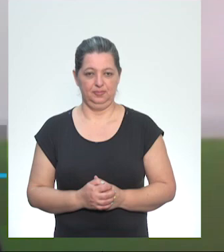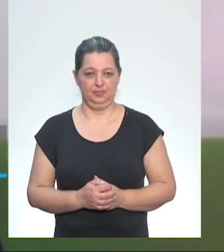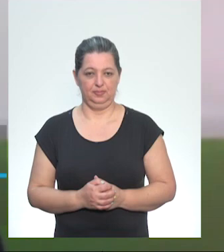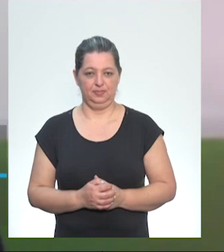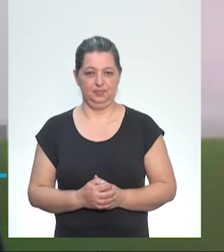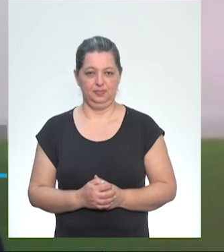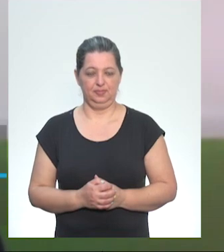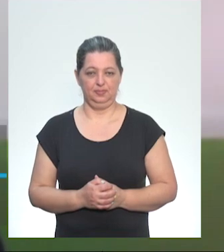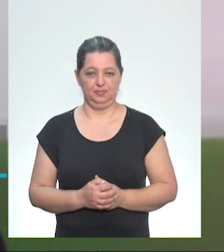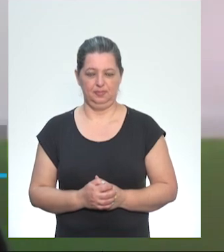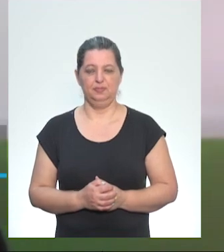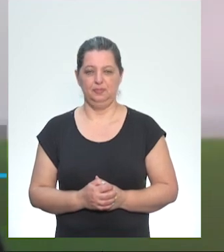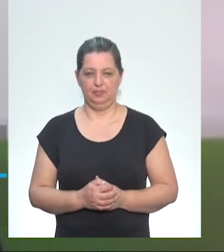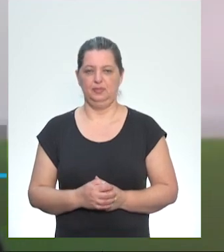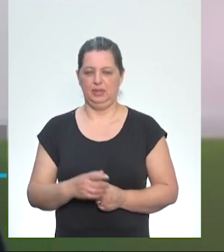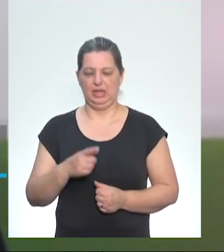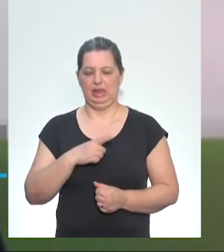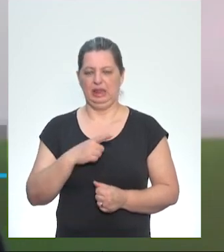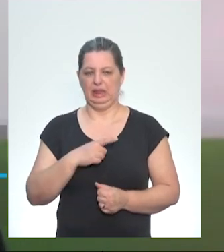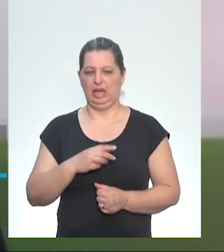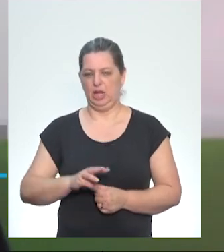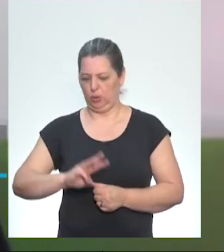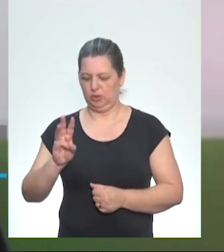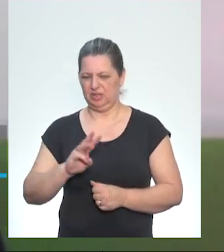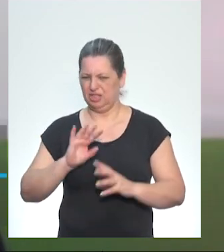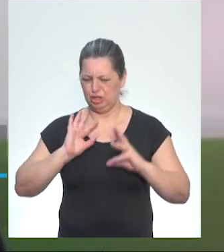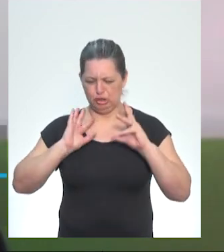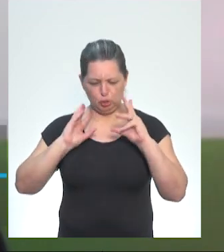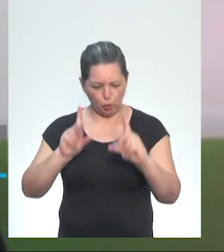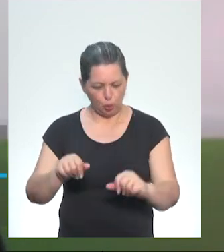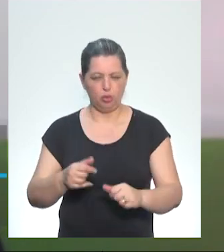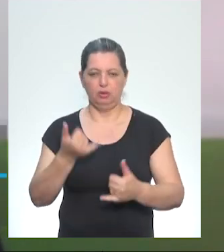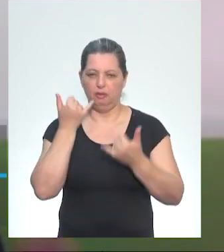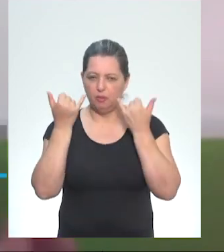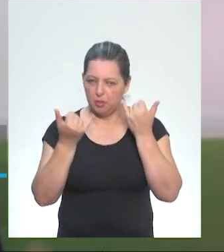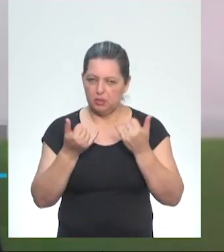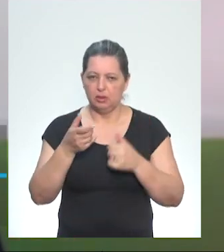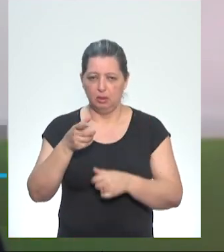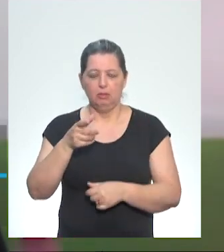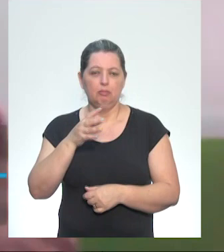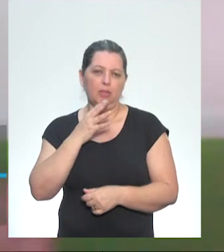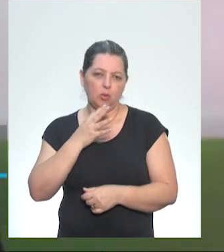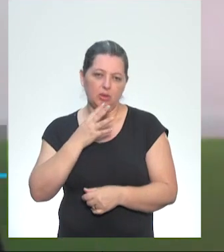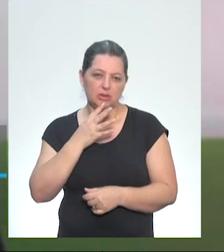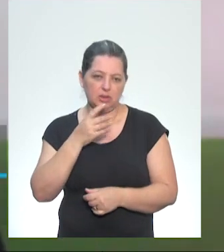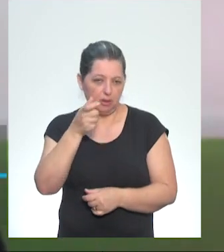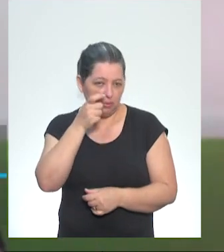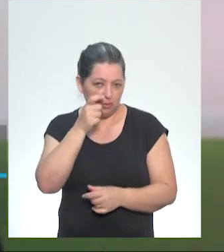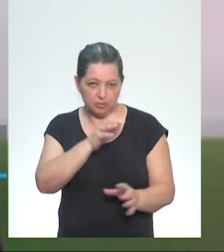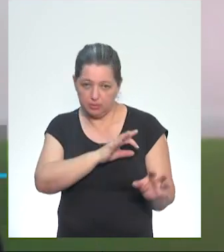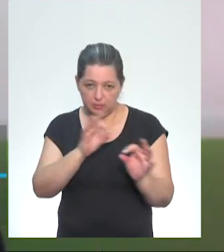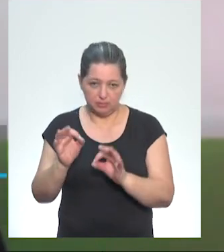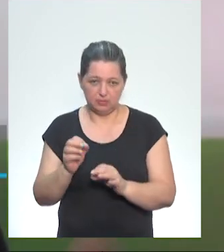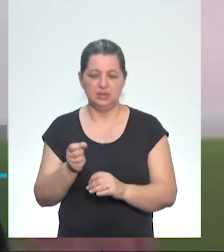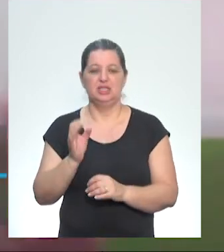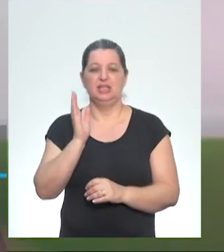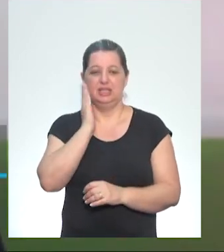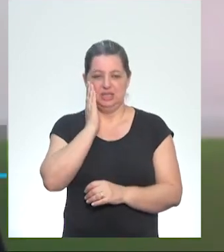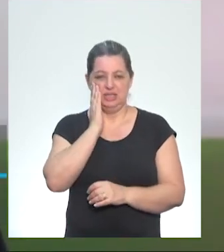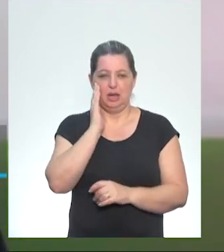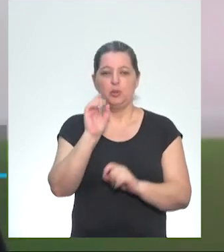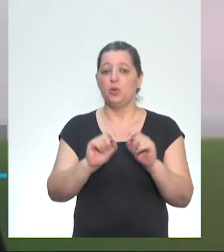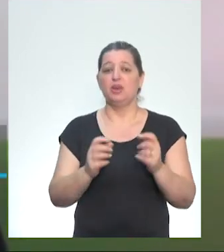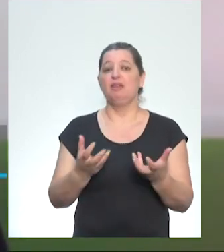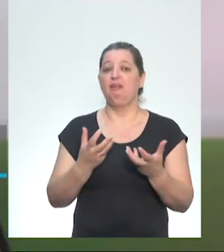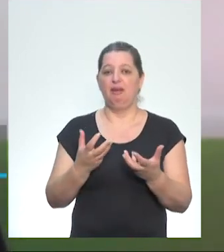centrodecedilha.sp.gov.br. Lá você vai ter todas as informações do que são nossas trilhas, de como funciona. E se você já conhece a trilha, já sabe o que é fazer, agenda